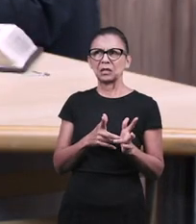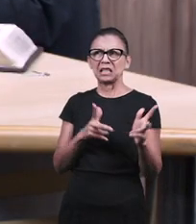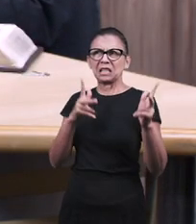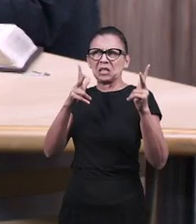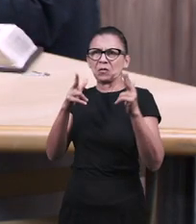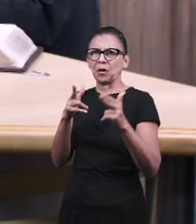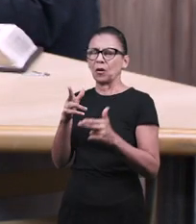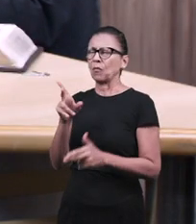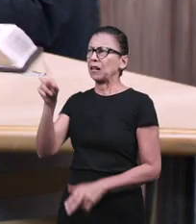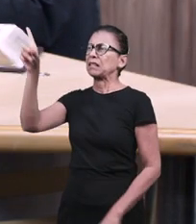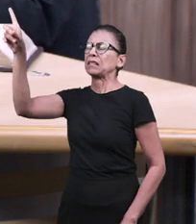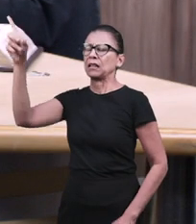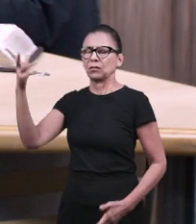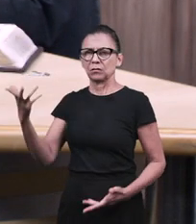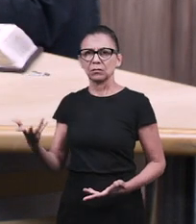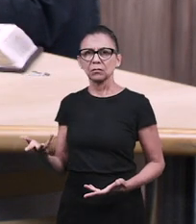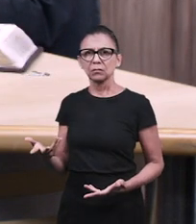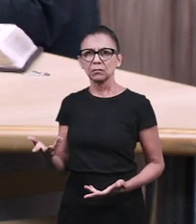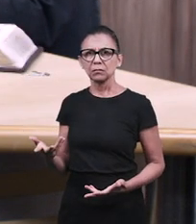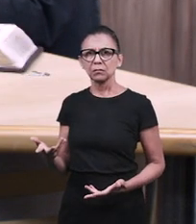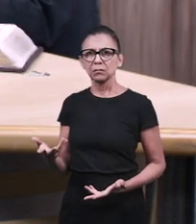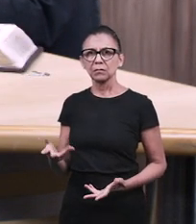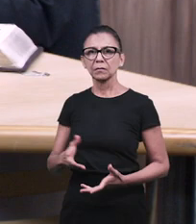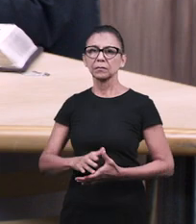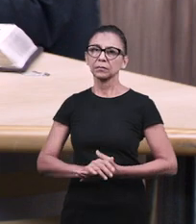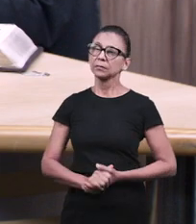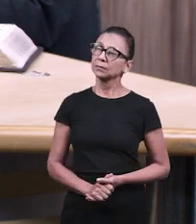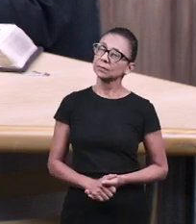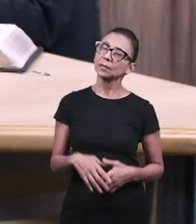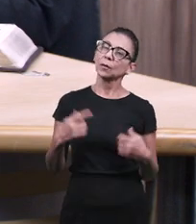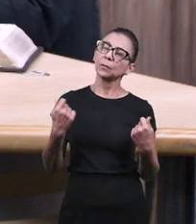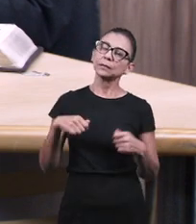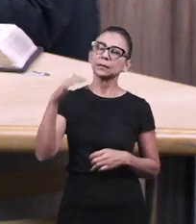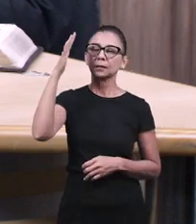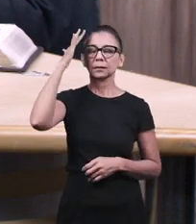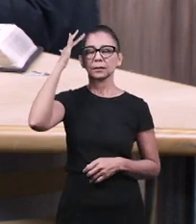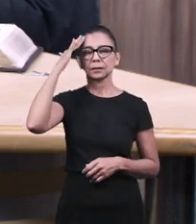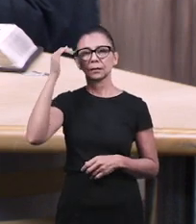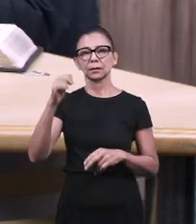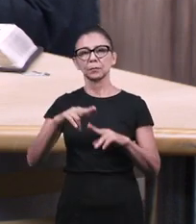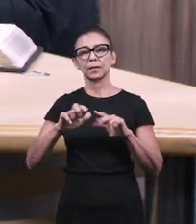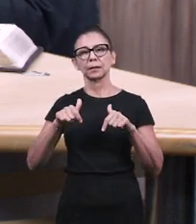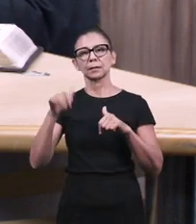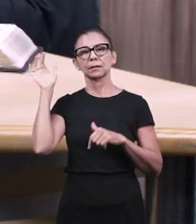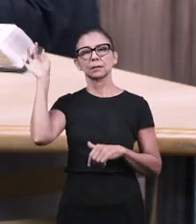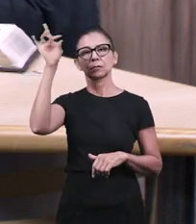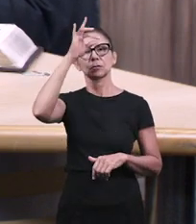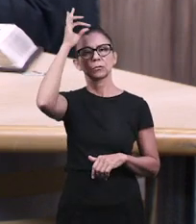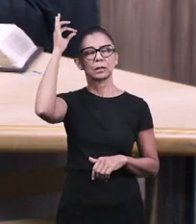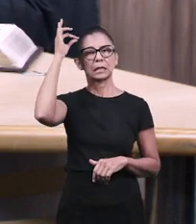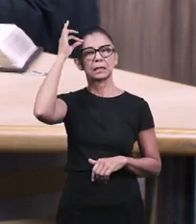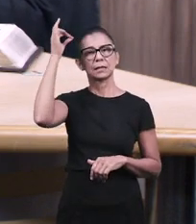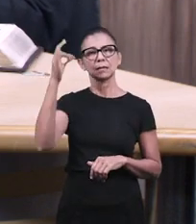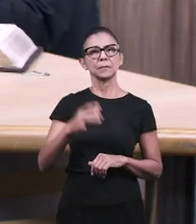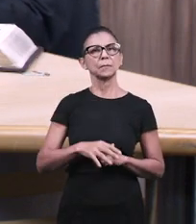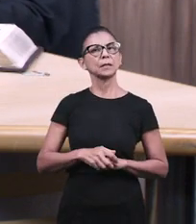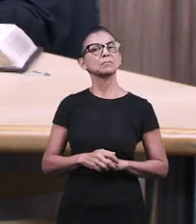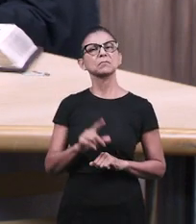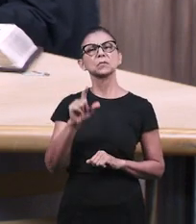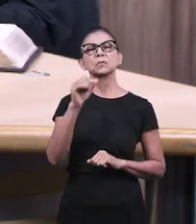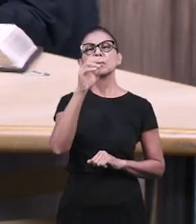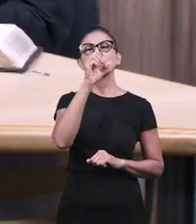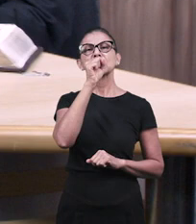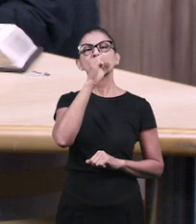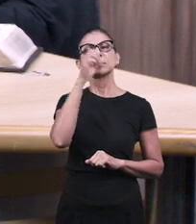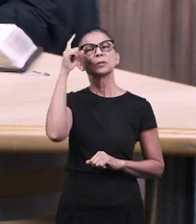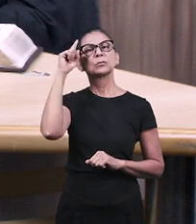Então, a palavra precisa ser entendida no Espírito, e o sábado que nós vimos aqui é uma sombra, é uma